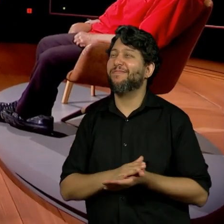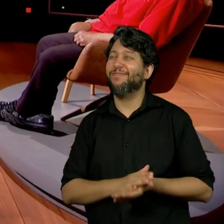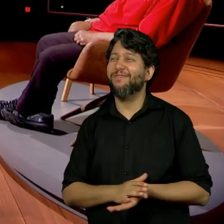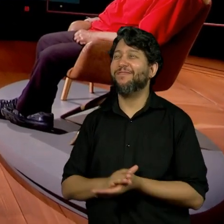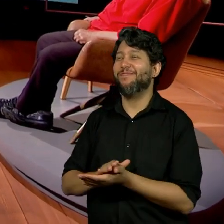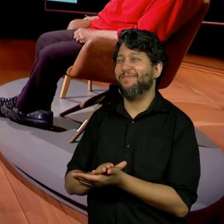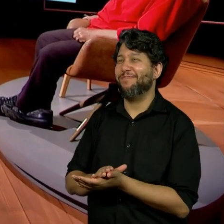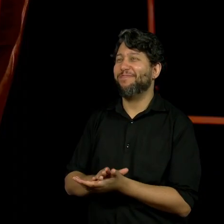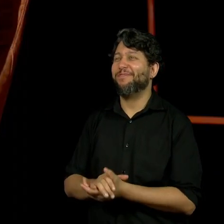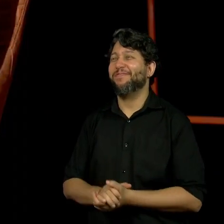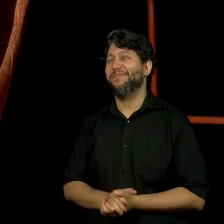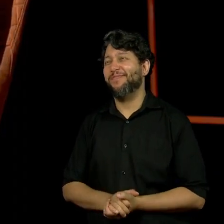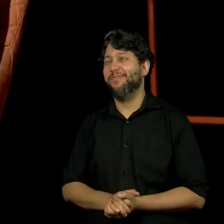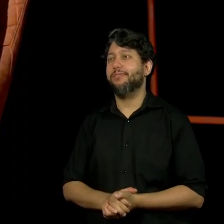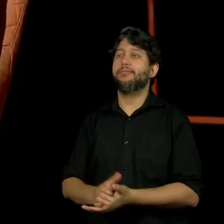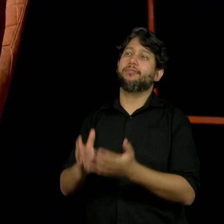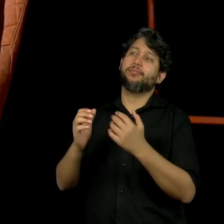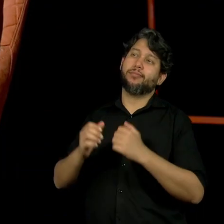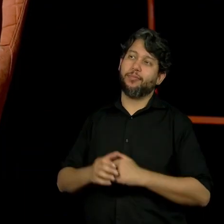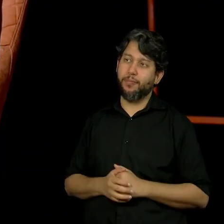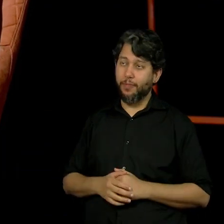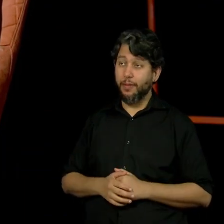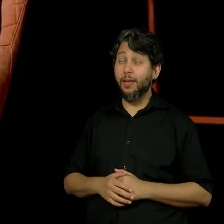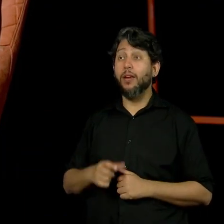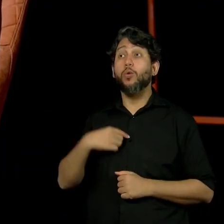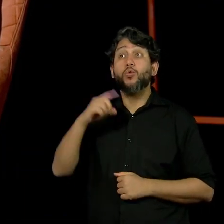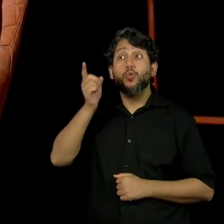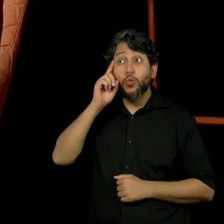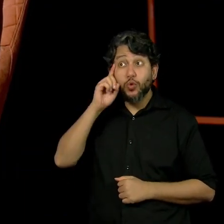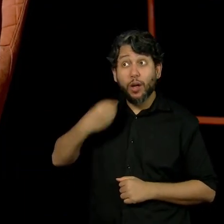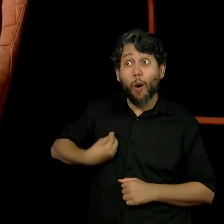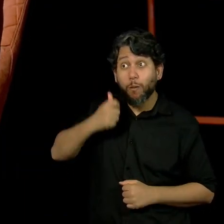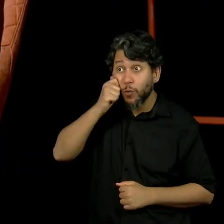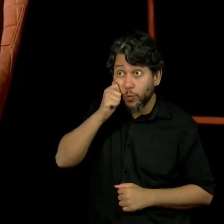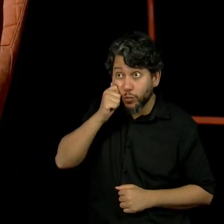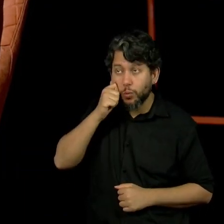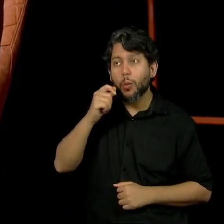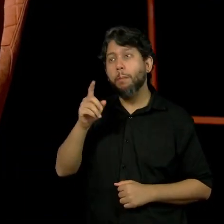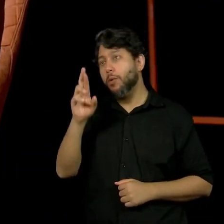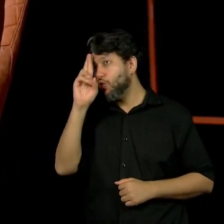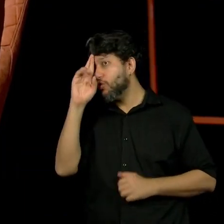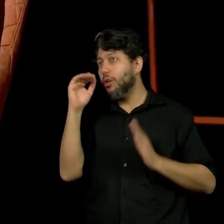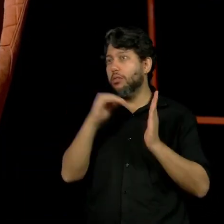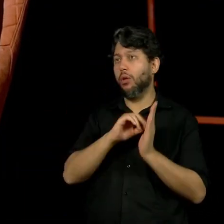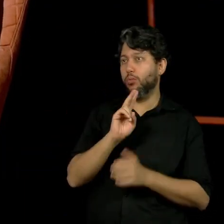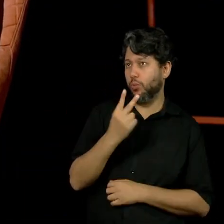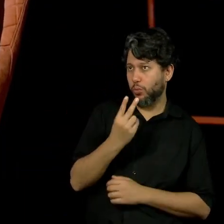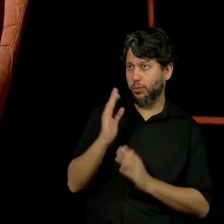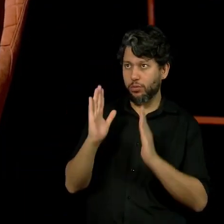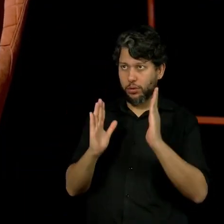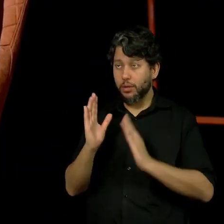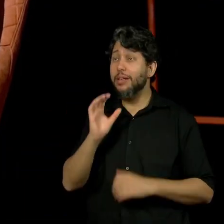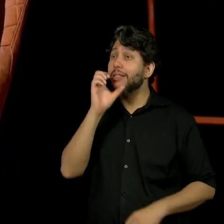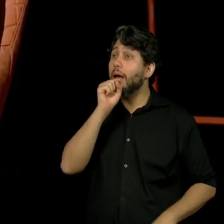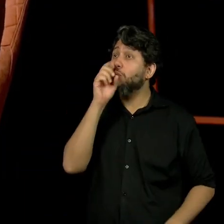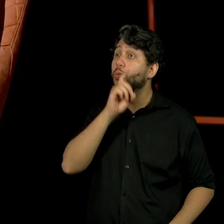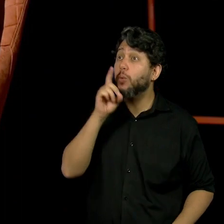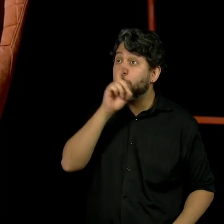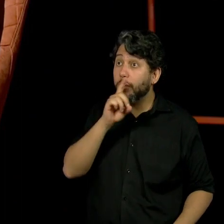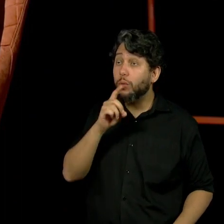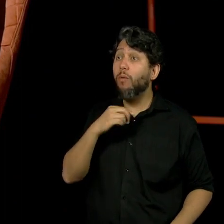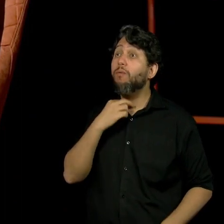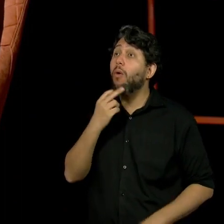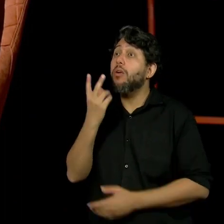paixão. Eu fazia o programa diário, ao vivo, todo dia, meio-dia, às 2, né? E no sábado e domingo eu deixava